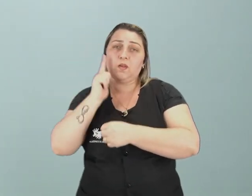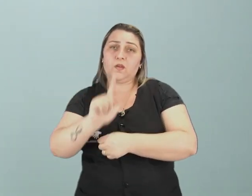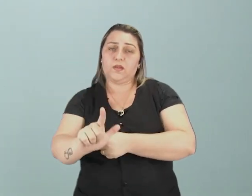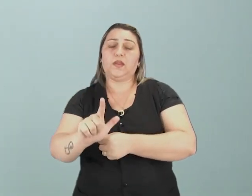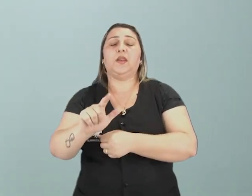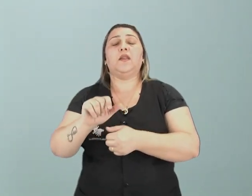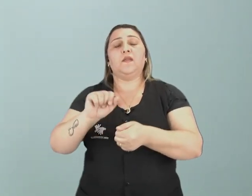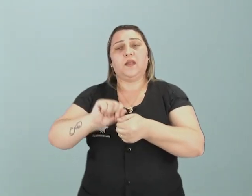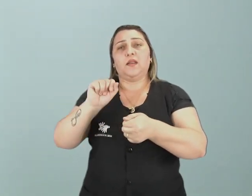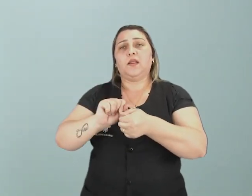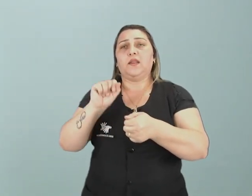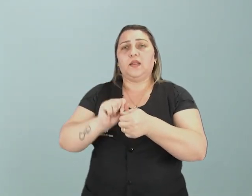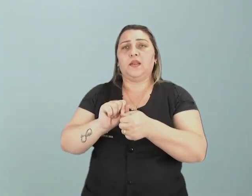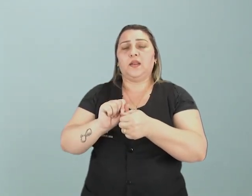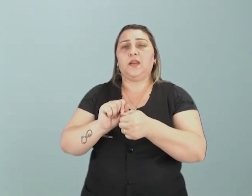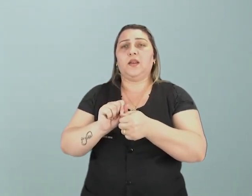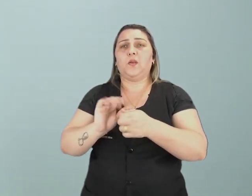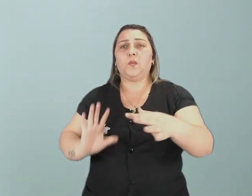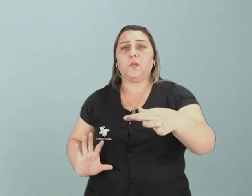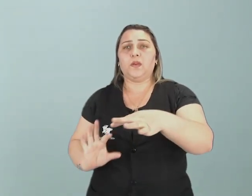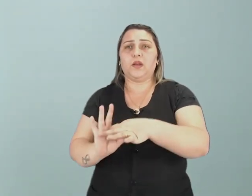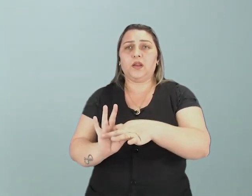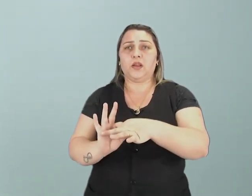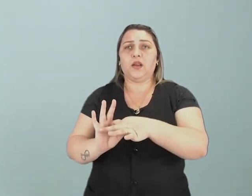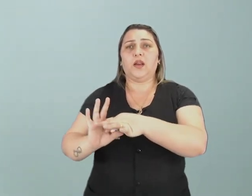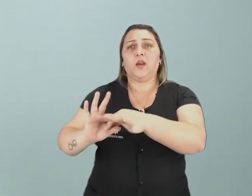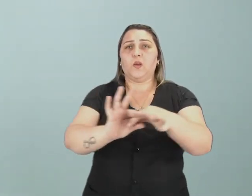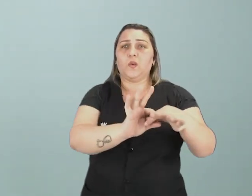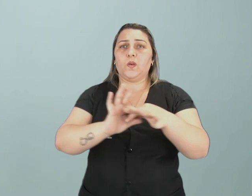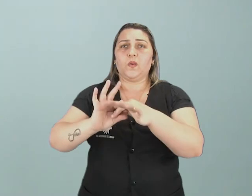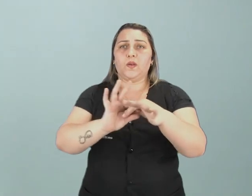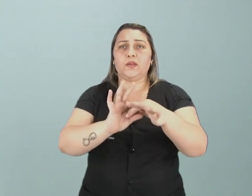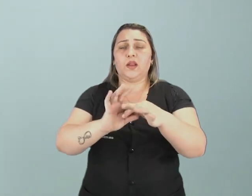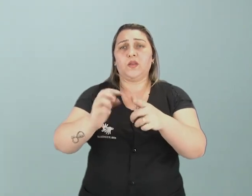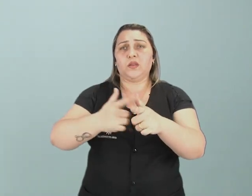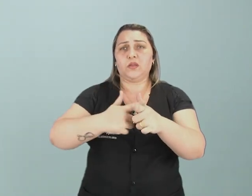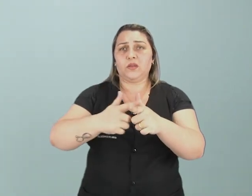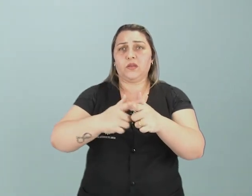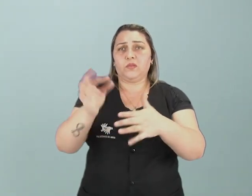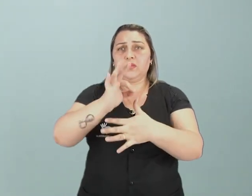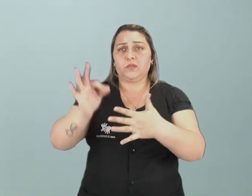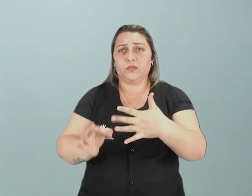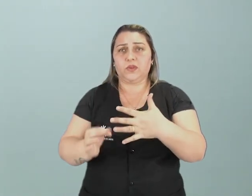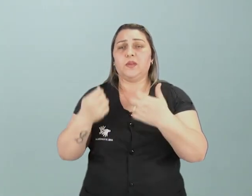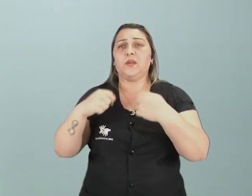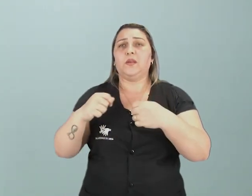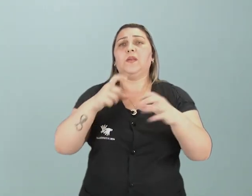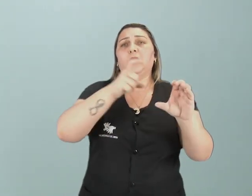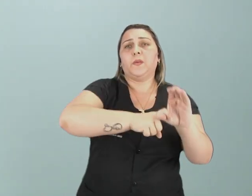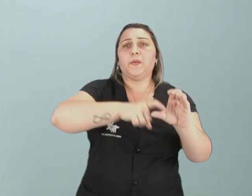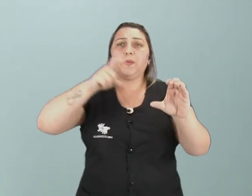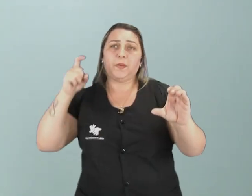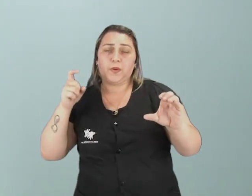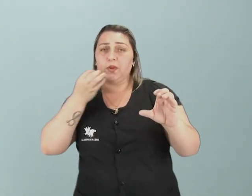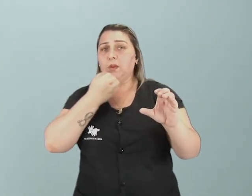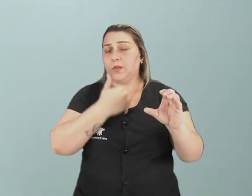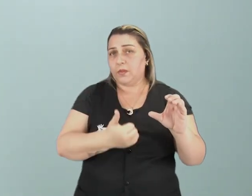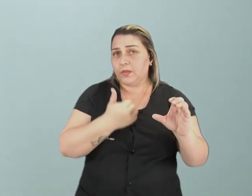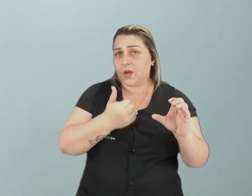consegue fazer uma ponte com o contexto das causas que levaram à descolonização. Tá bom, pessoal?